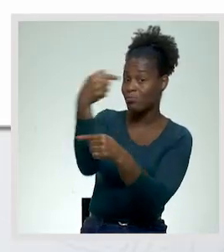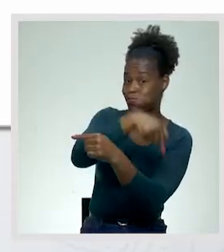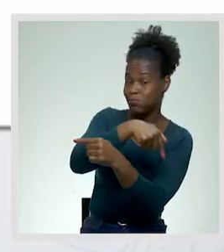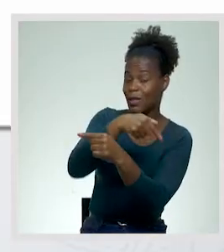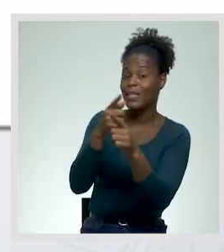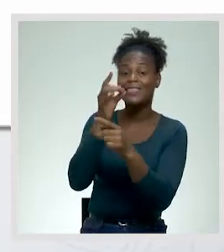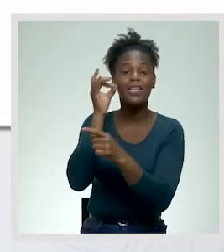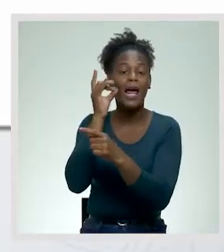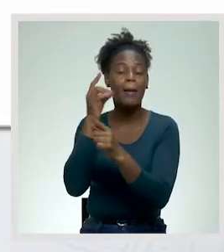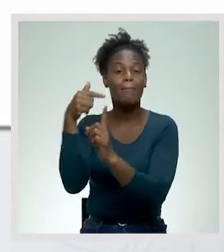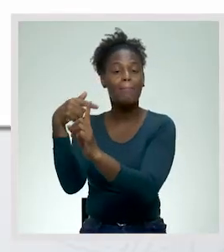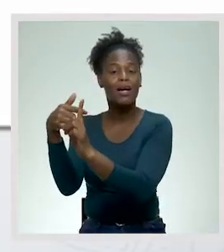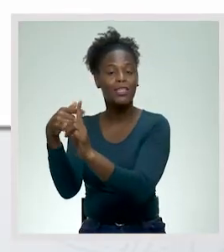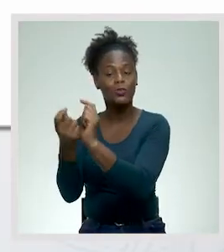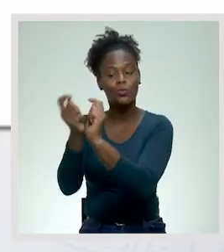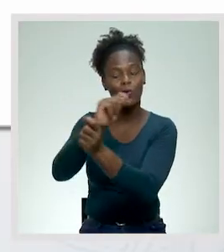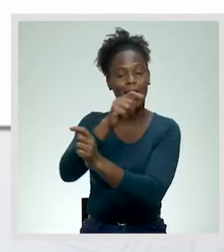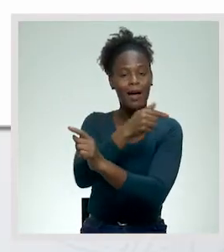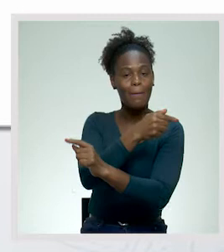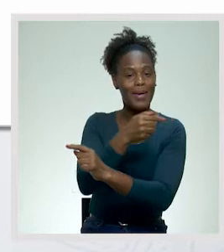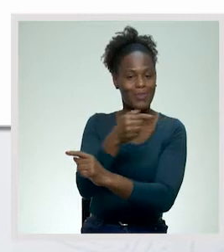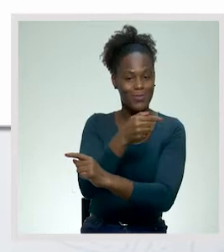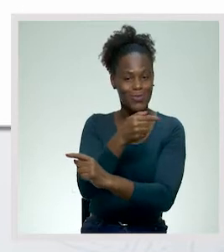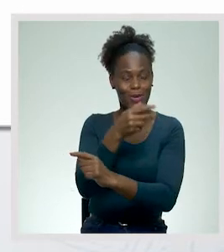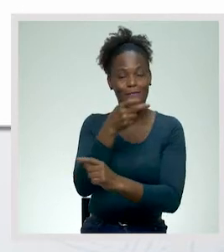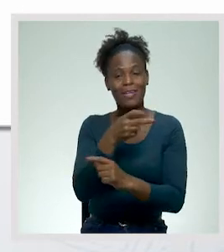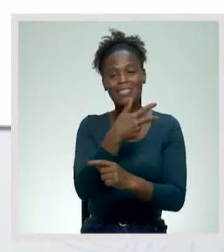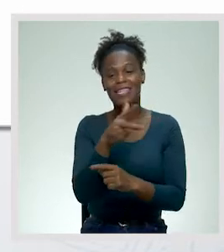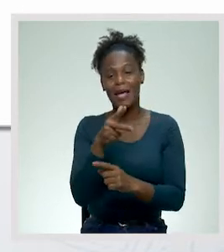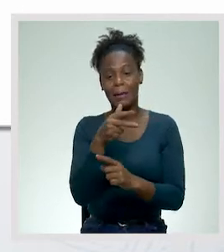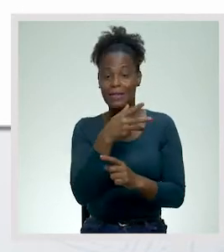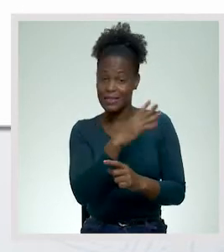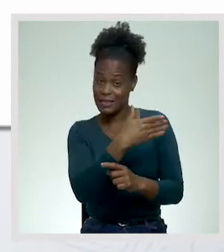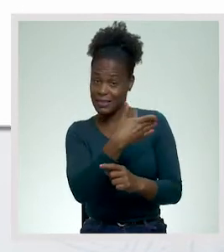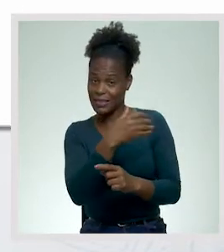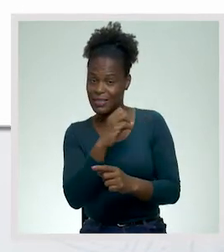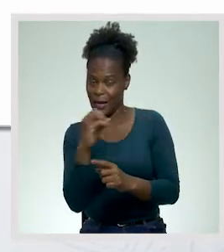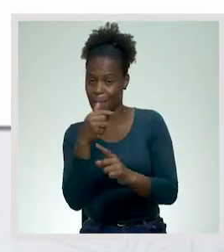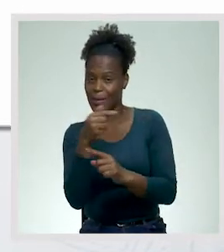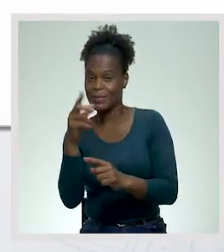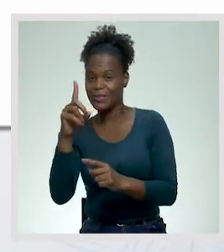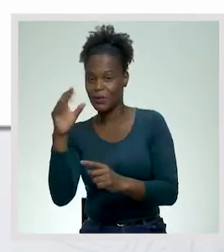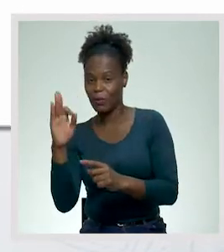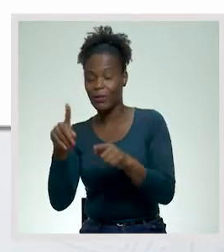passa para menos. Daí fica 100 menos 64 é igual a